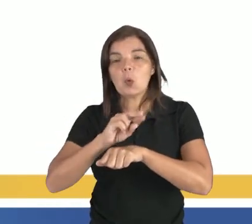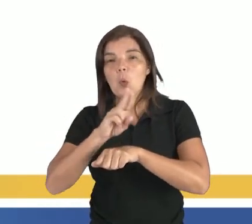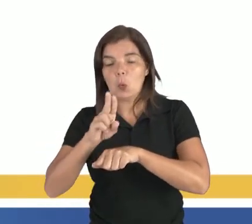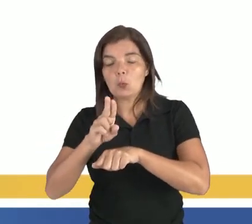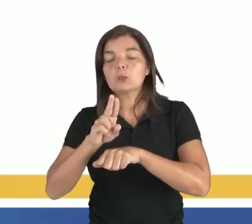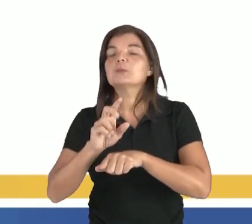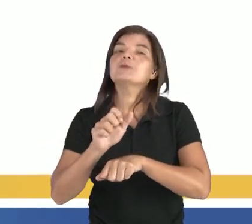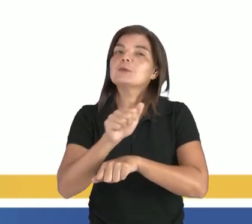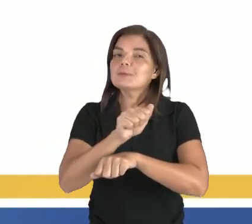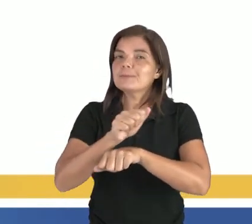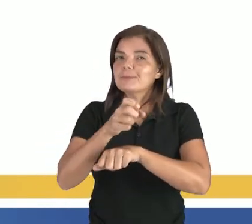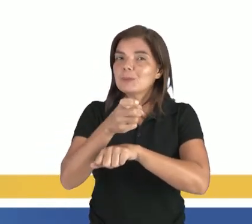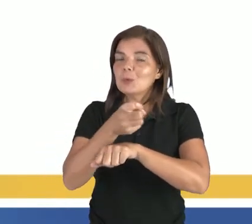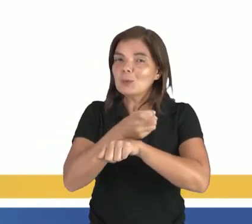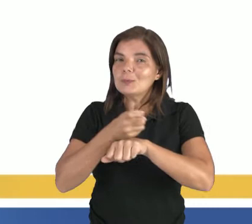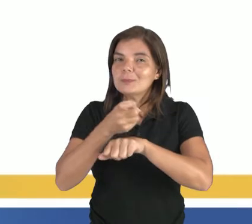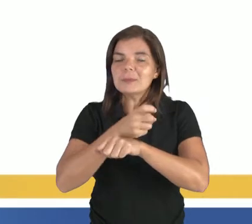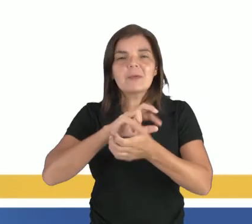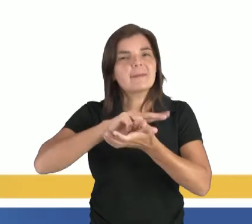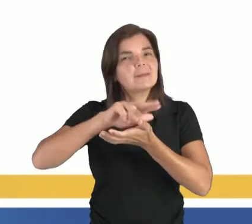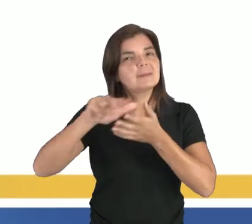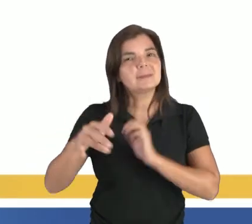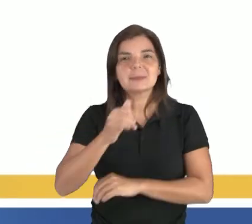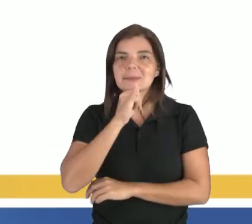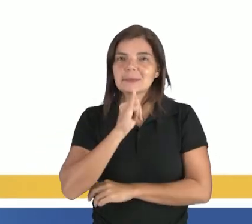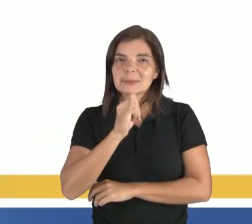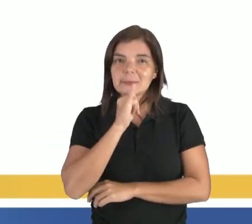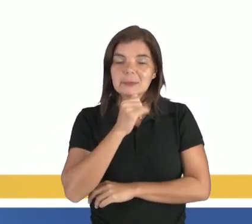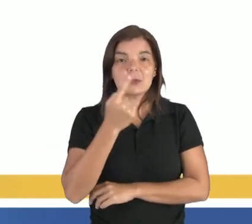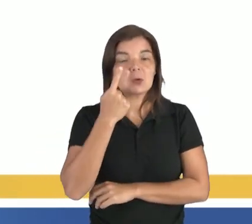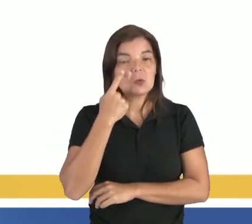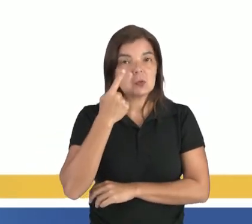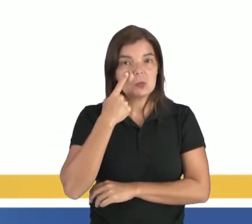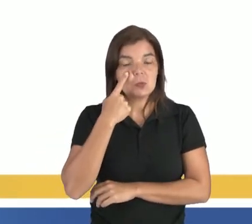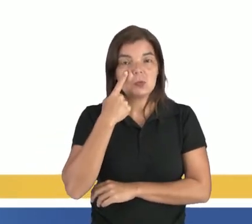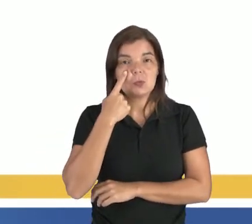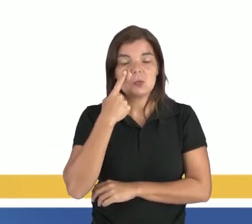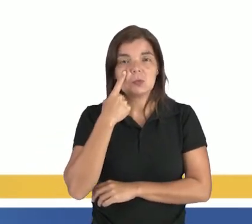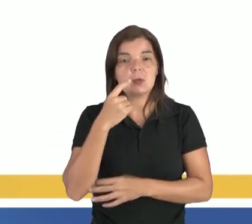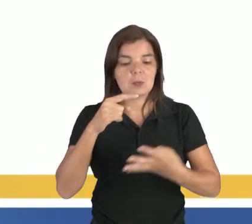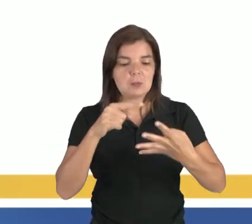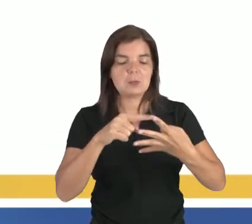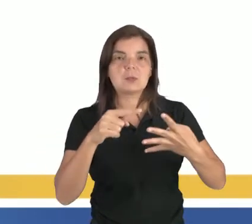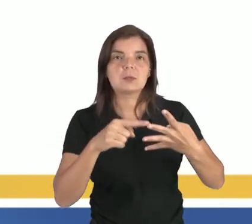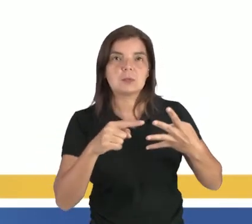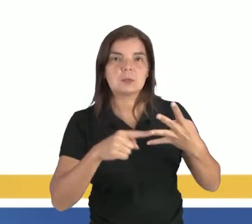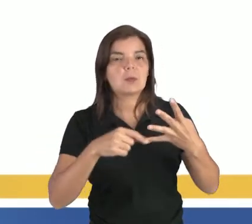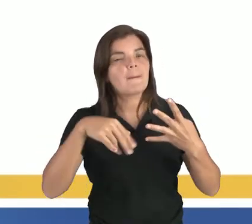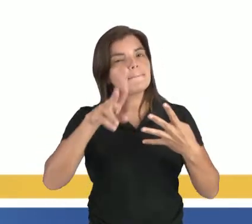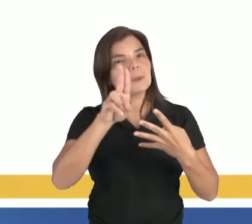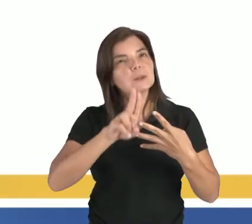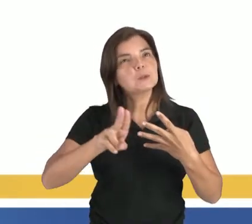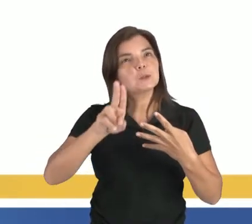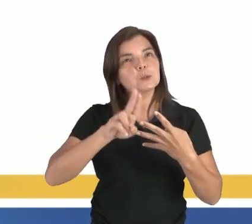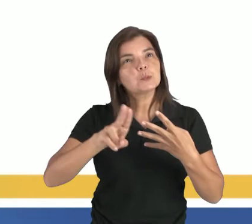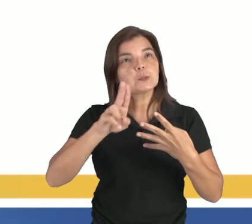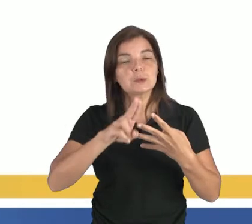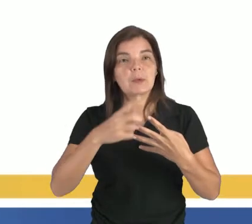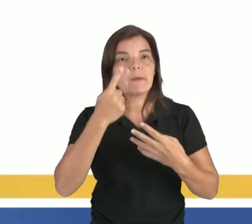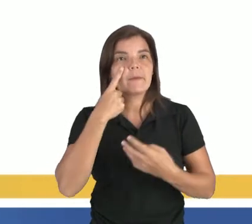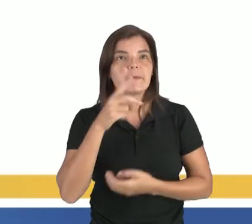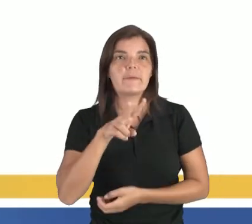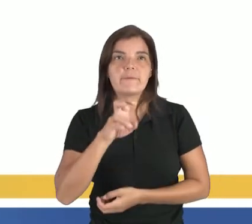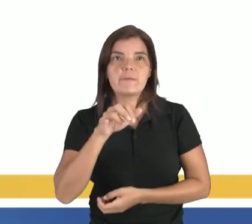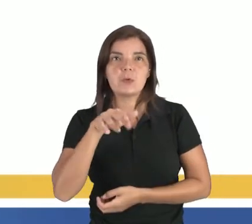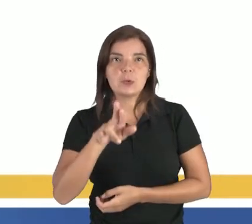advérbio. Nós temos vários exemplos, mas os 4 mais usados, vamos dizer assim, estão